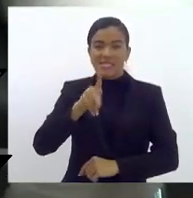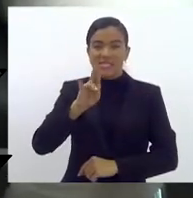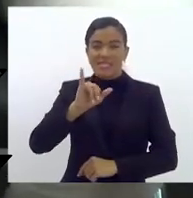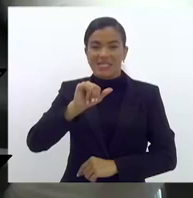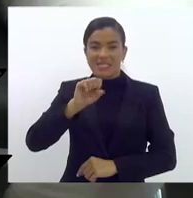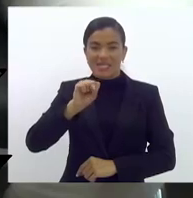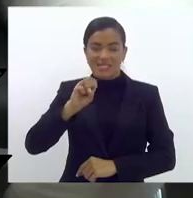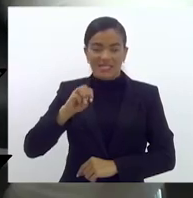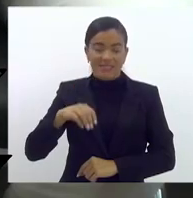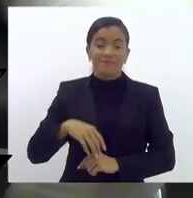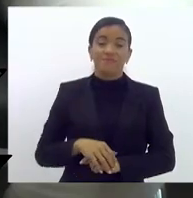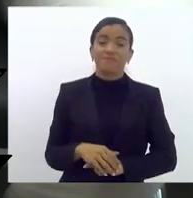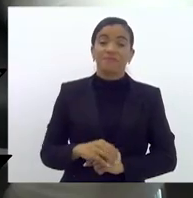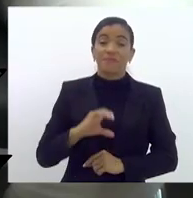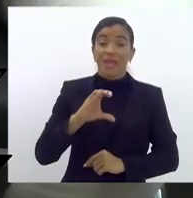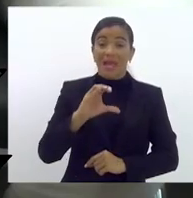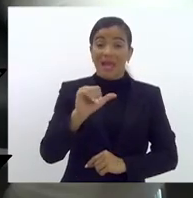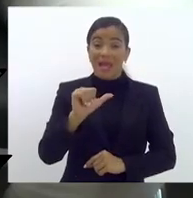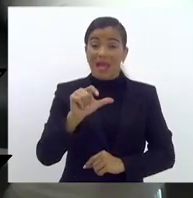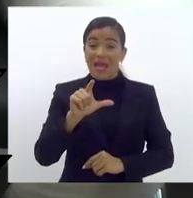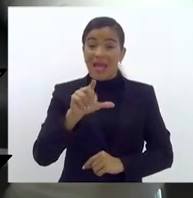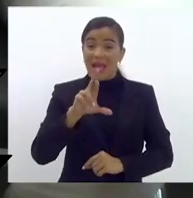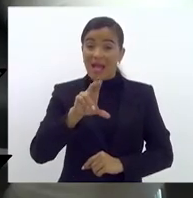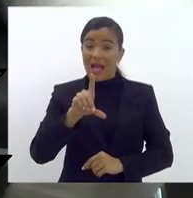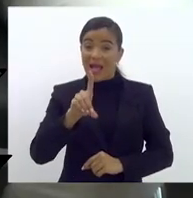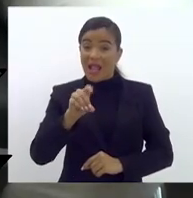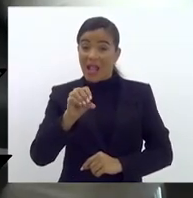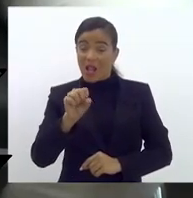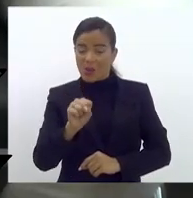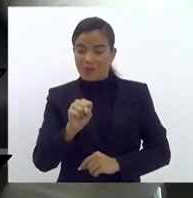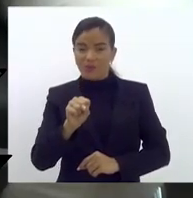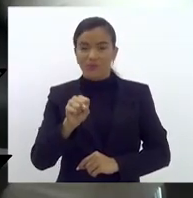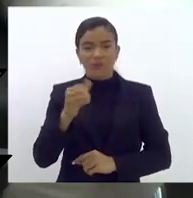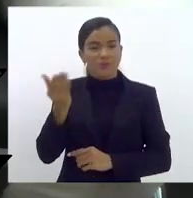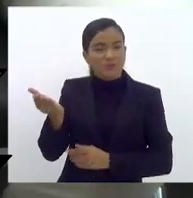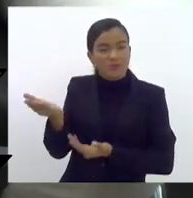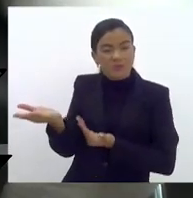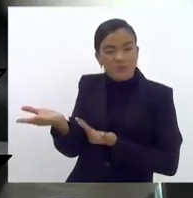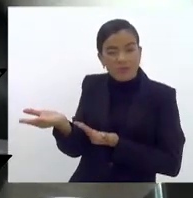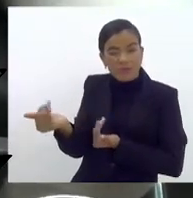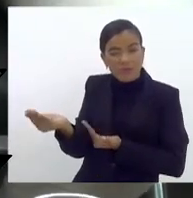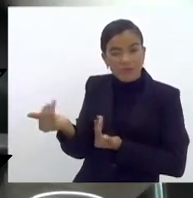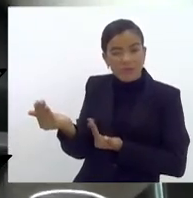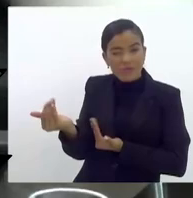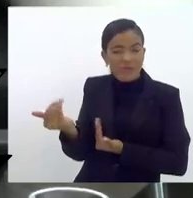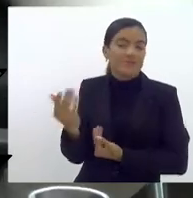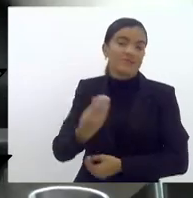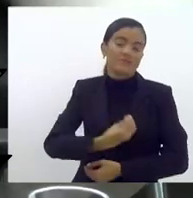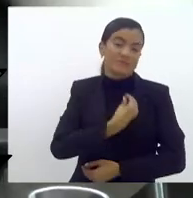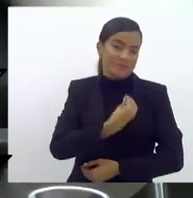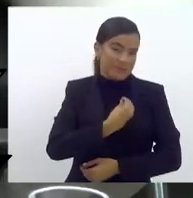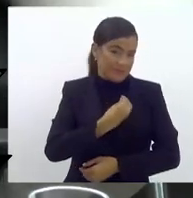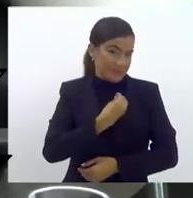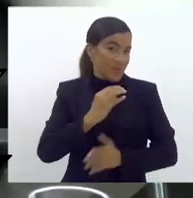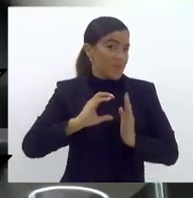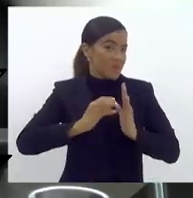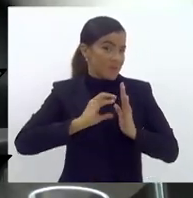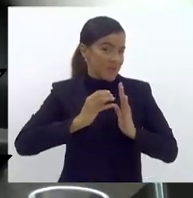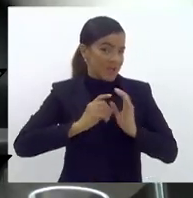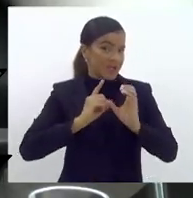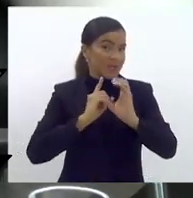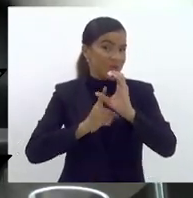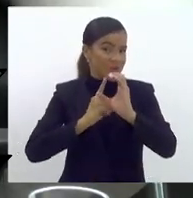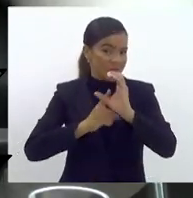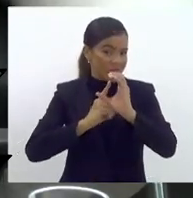Carlos Frederico Werneck de Lacerda na sua Juventude pertenceu ao partido comunista